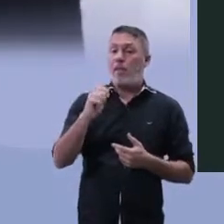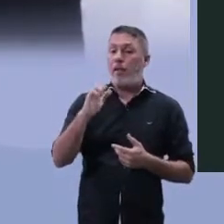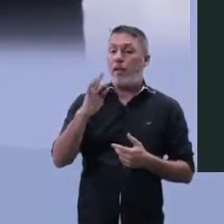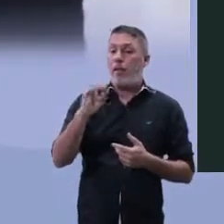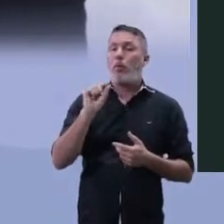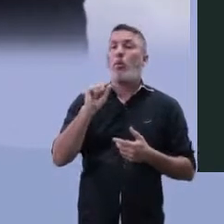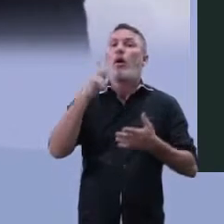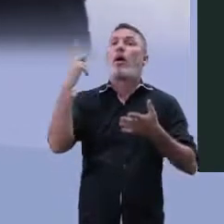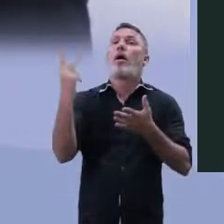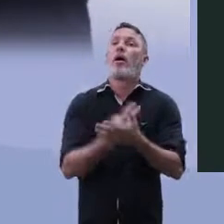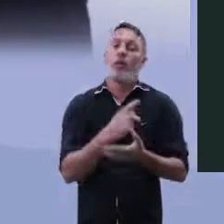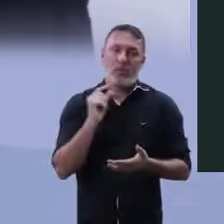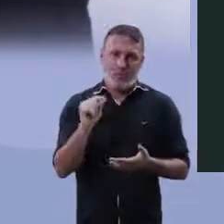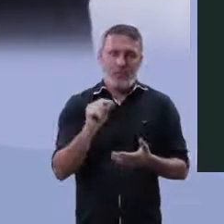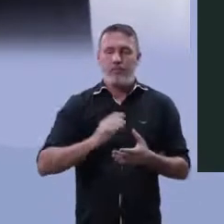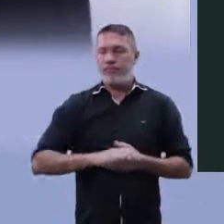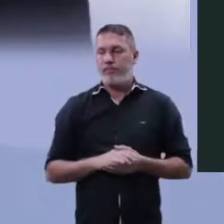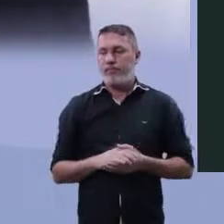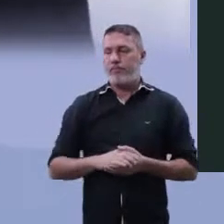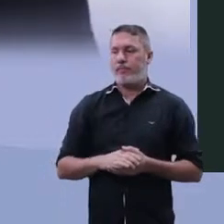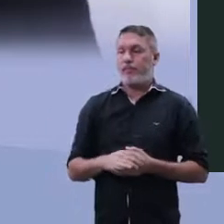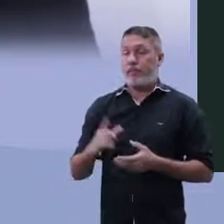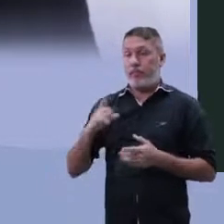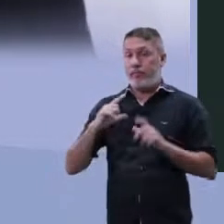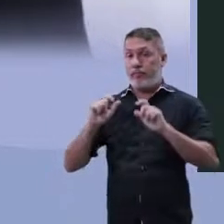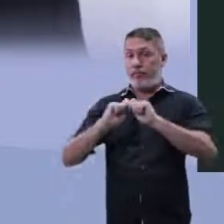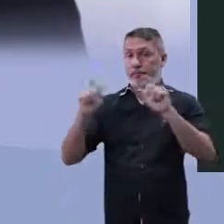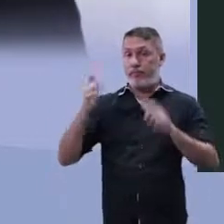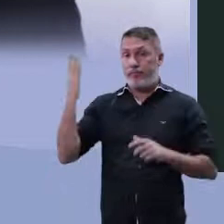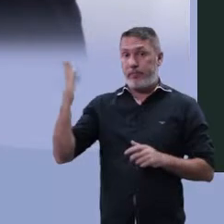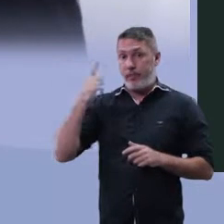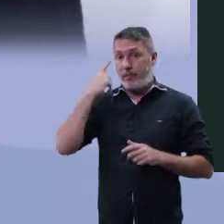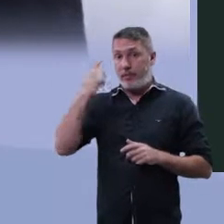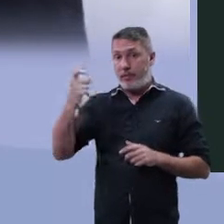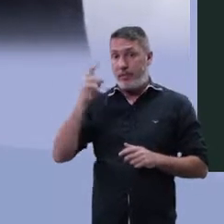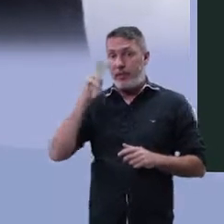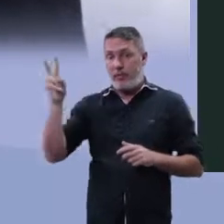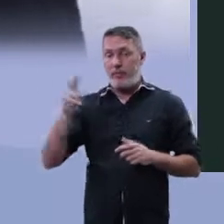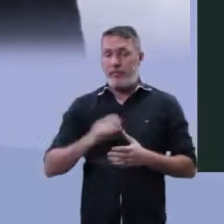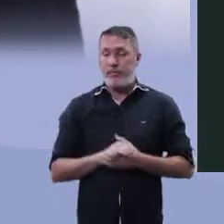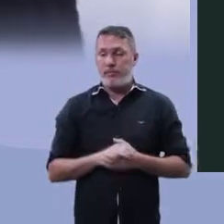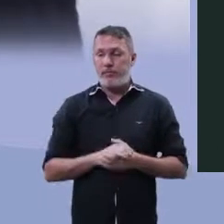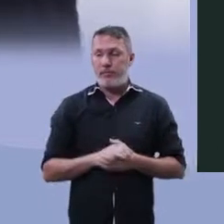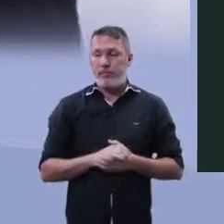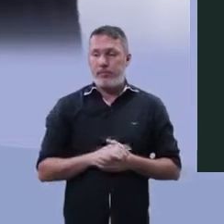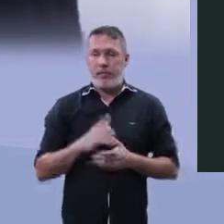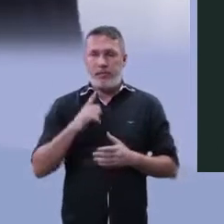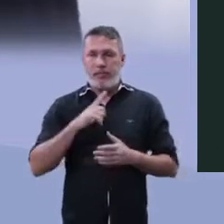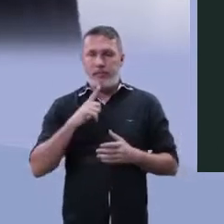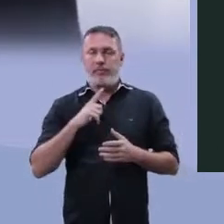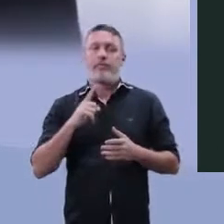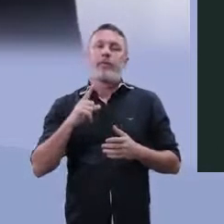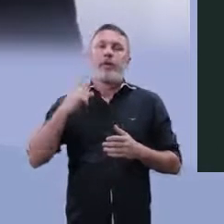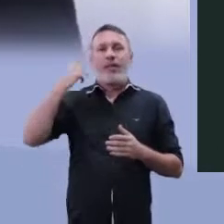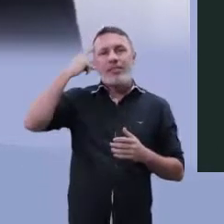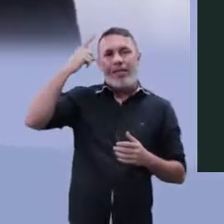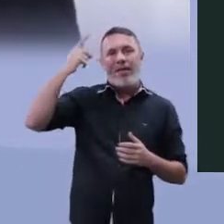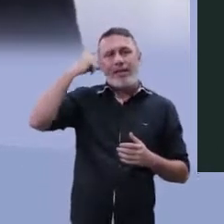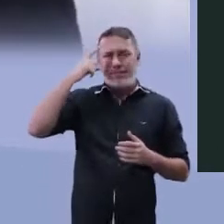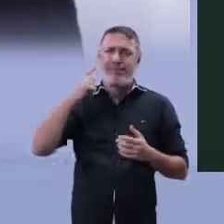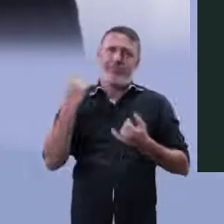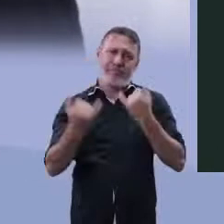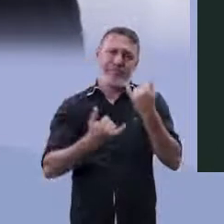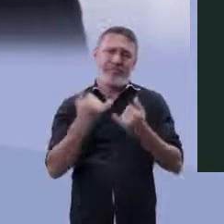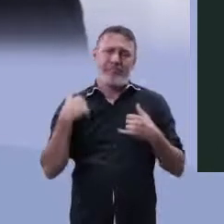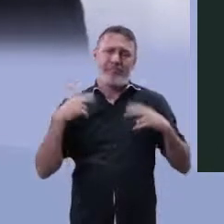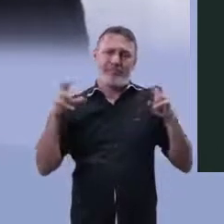desses impactos, né? Então, aí tem essa passagem, né? Então, olha só que interessante. Além das